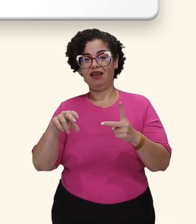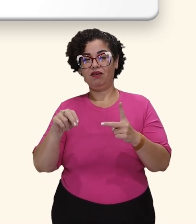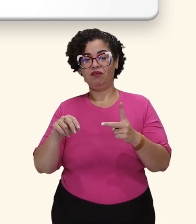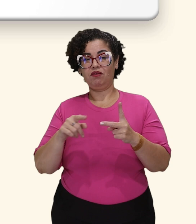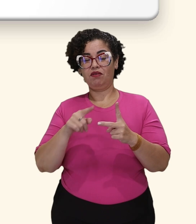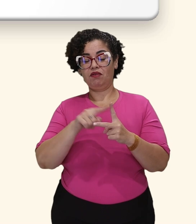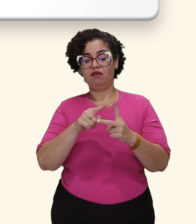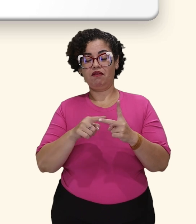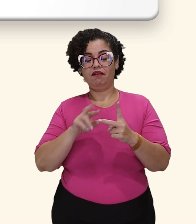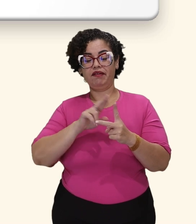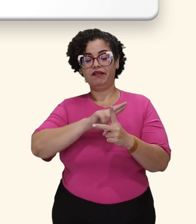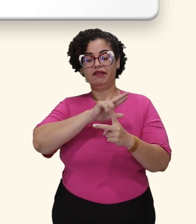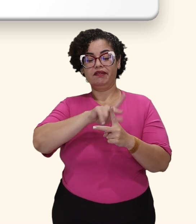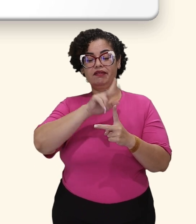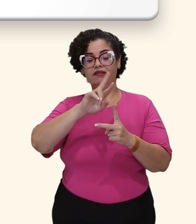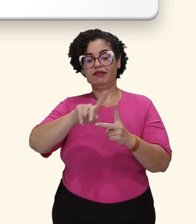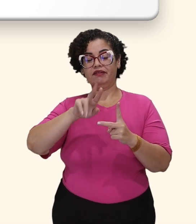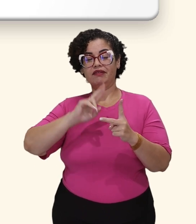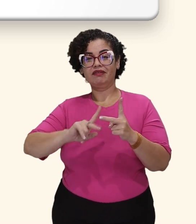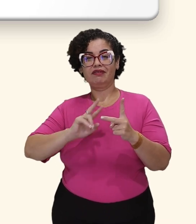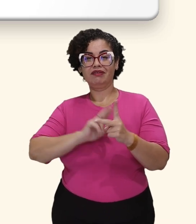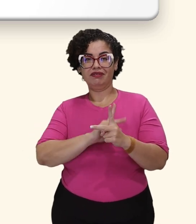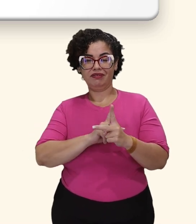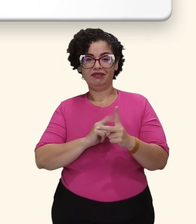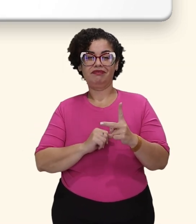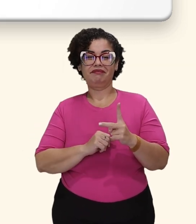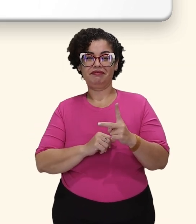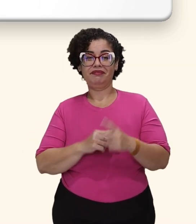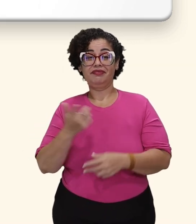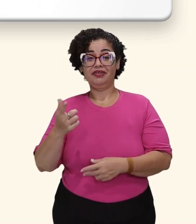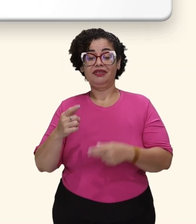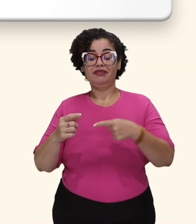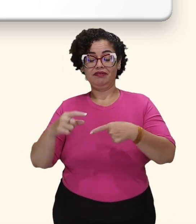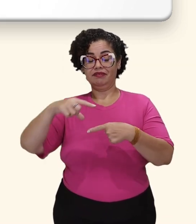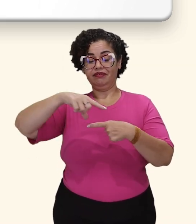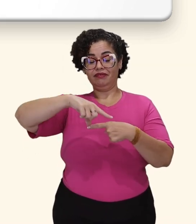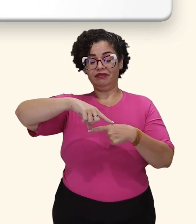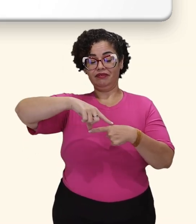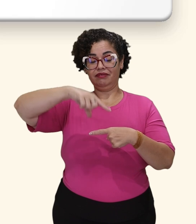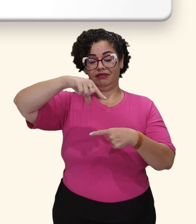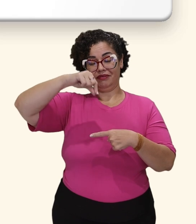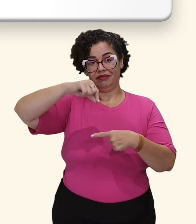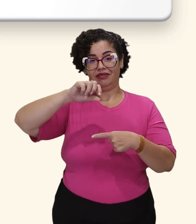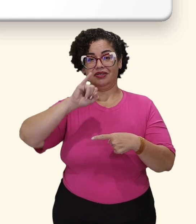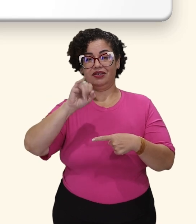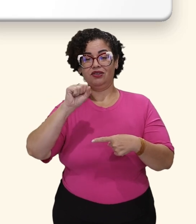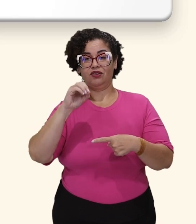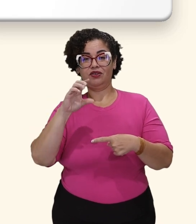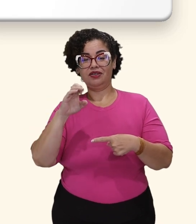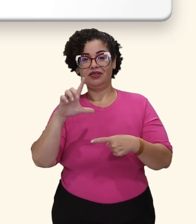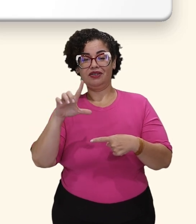porque as suas medidas de lado são todas diferentes. Já esse triângulo aqui é chamado de